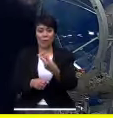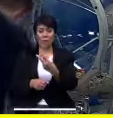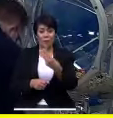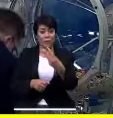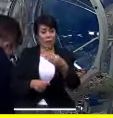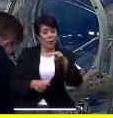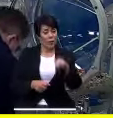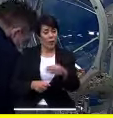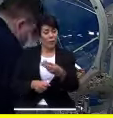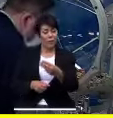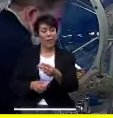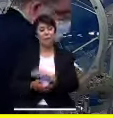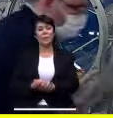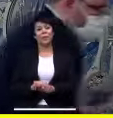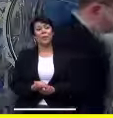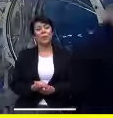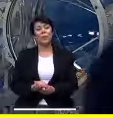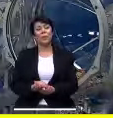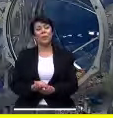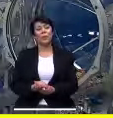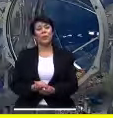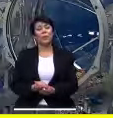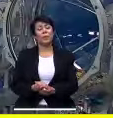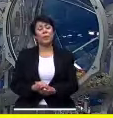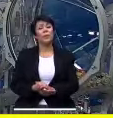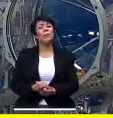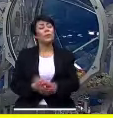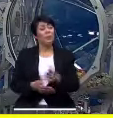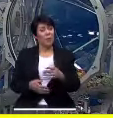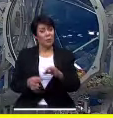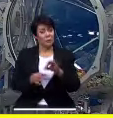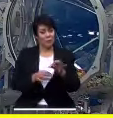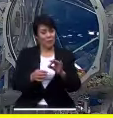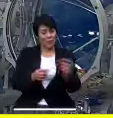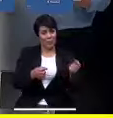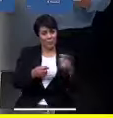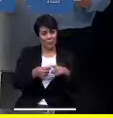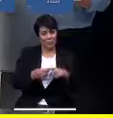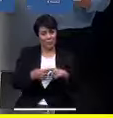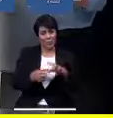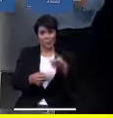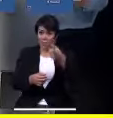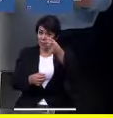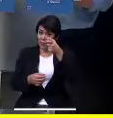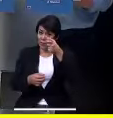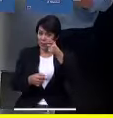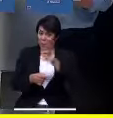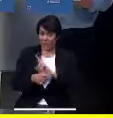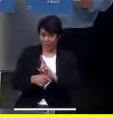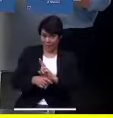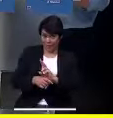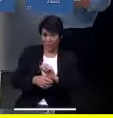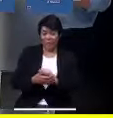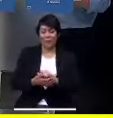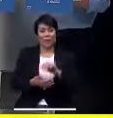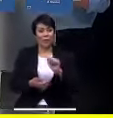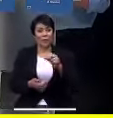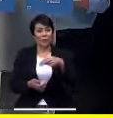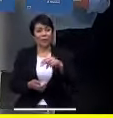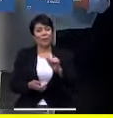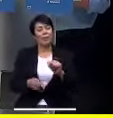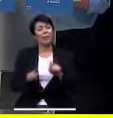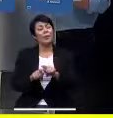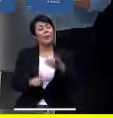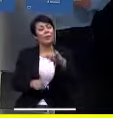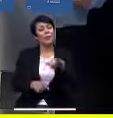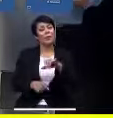23 milhões de reais. Este procedimento de reabastecimento do Globo foi acompanhado também por nossas auditoras, a Ana Cristina